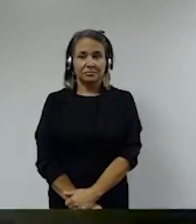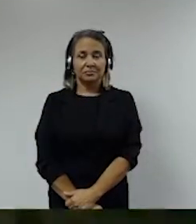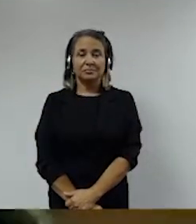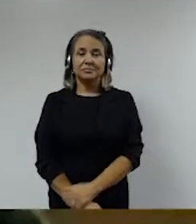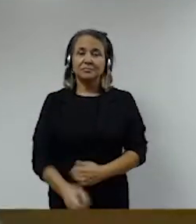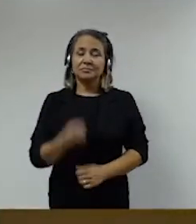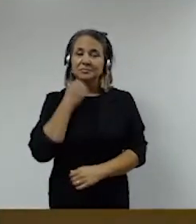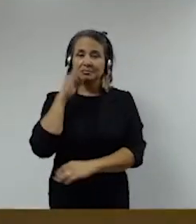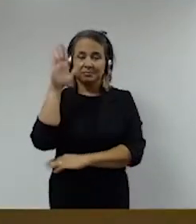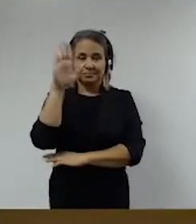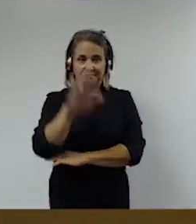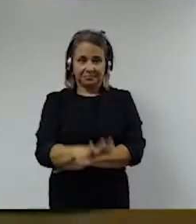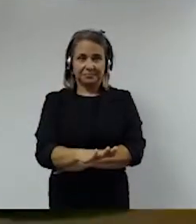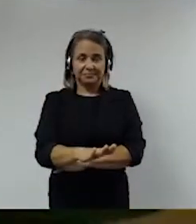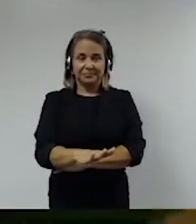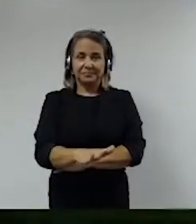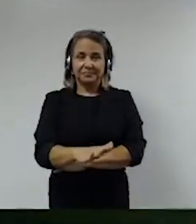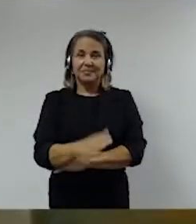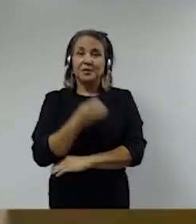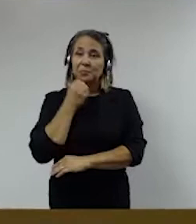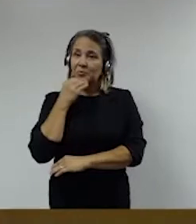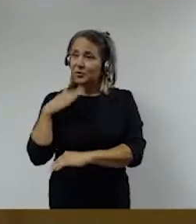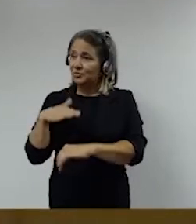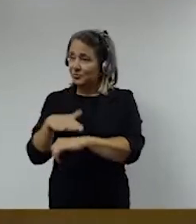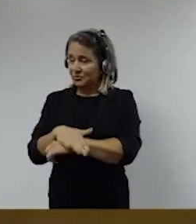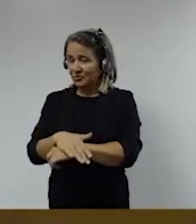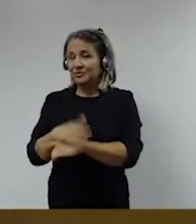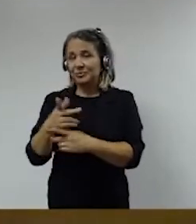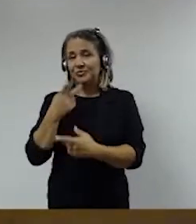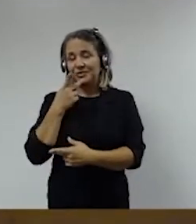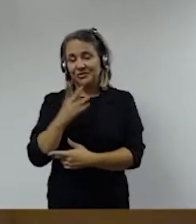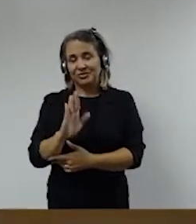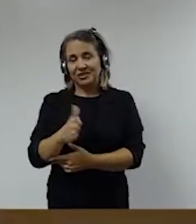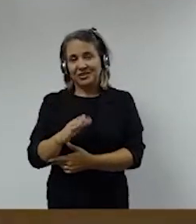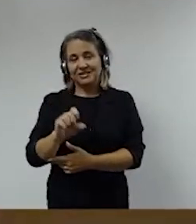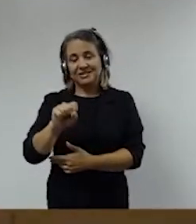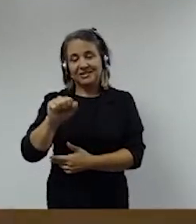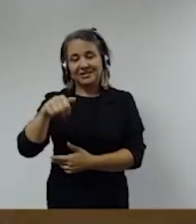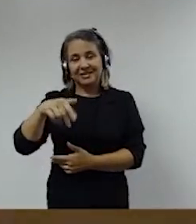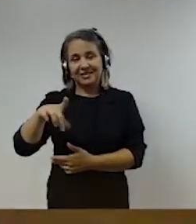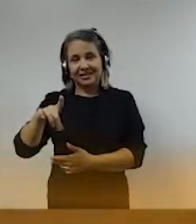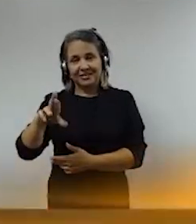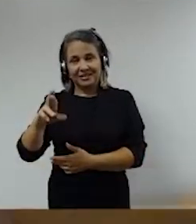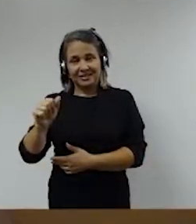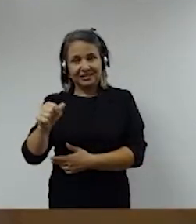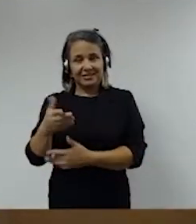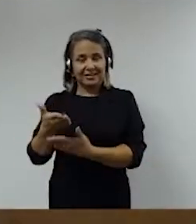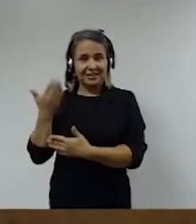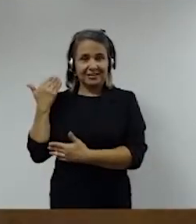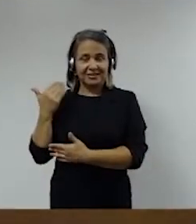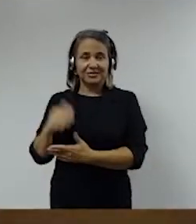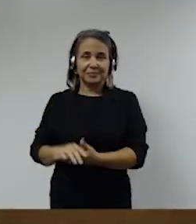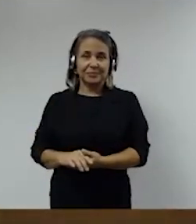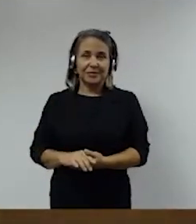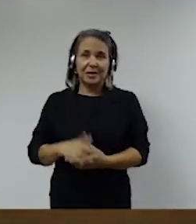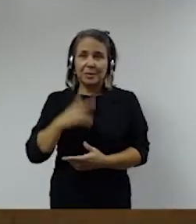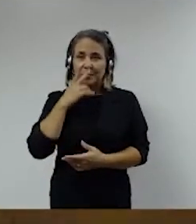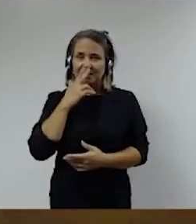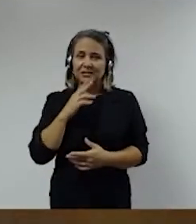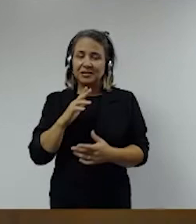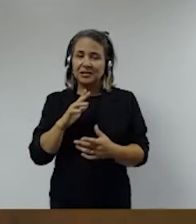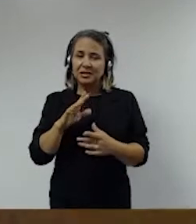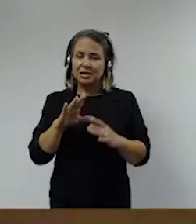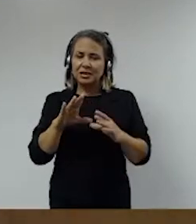Boa tarde, boa noite, como já disse a Sandra. Eu acho que deve ter caído